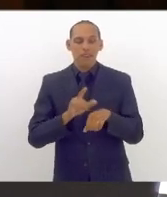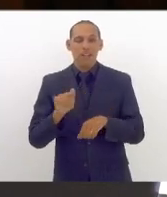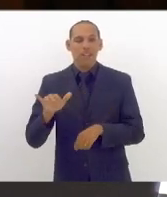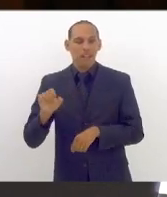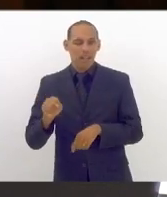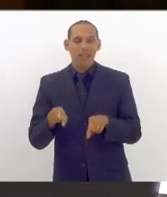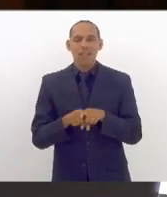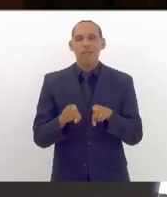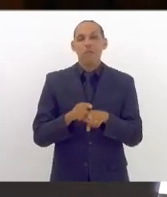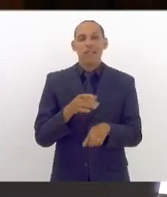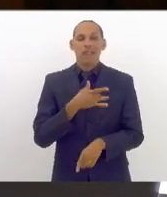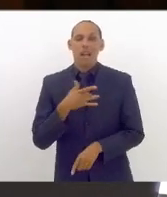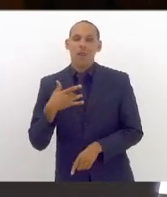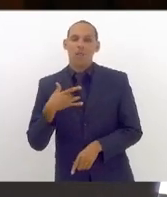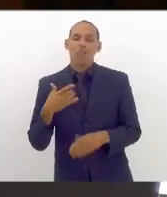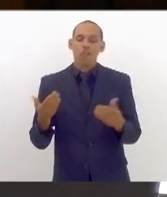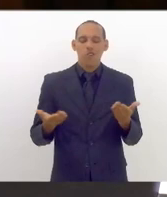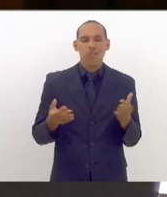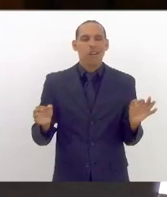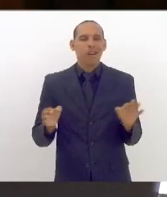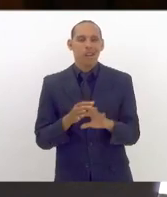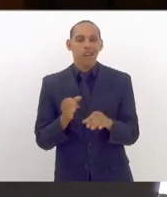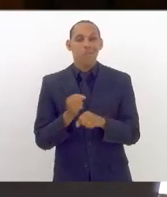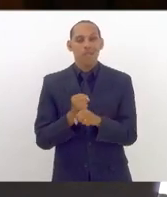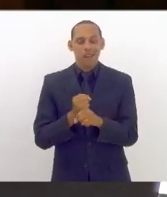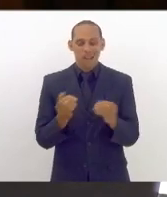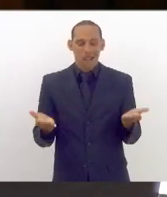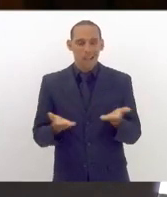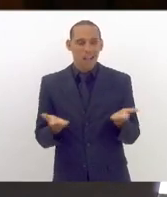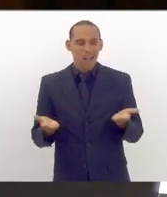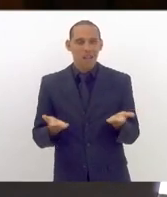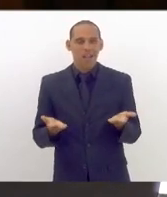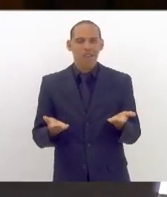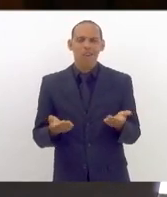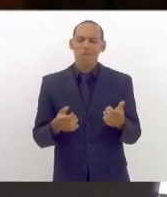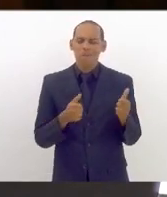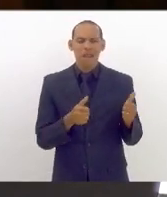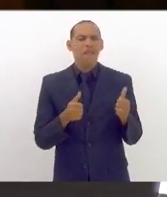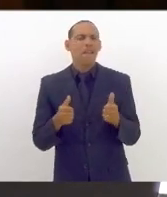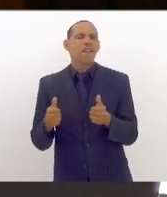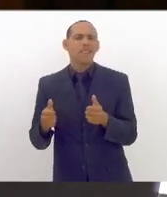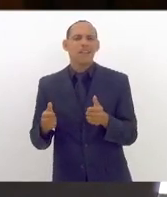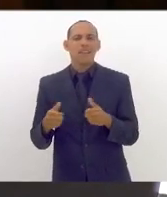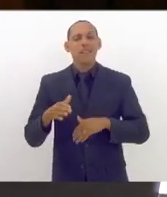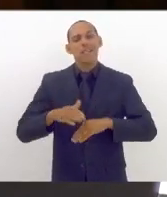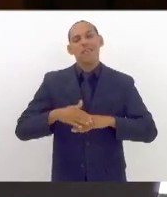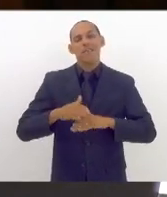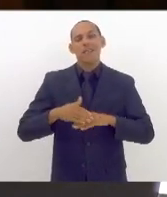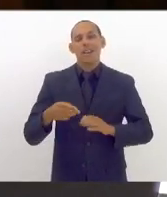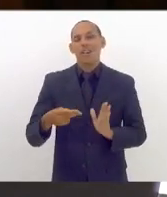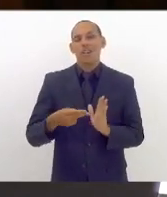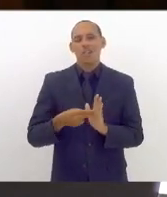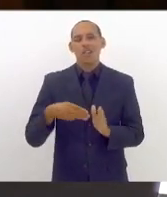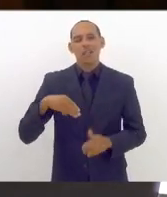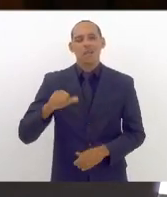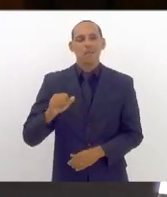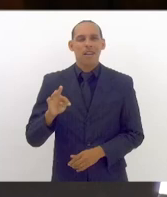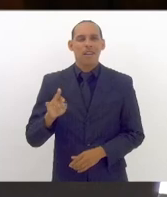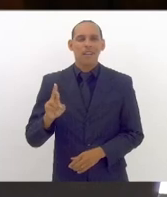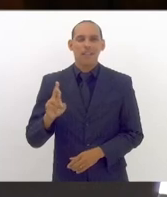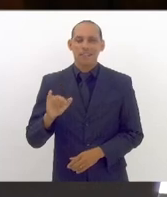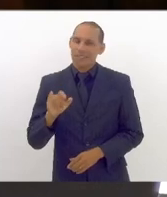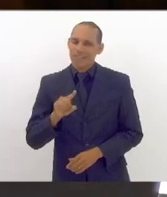saúde e hoje nós estamos terminando Esse ano acho que da forma muito bacana muito legal fazendo aí a nota Matriz sobre um produto